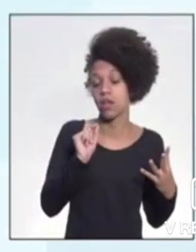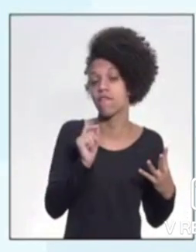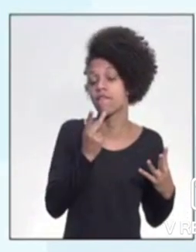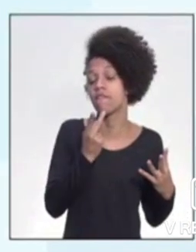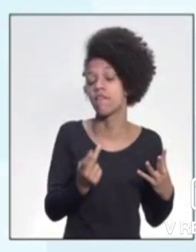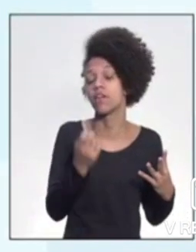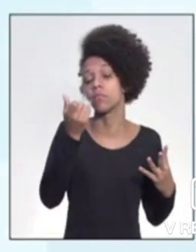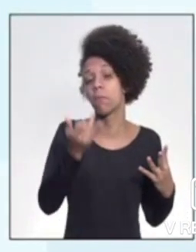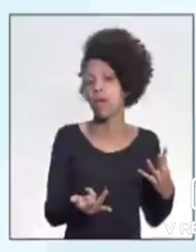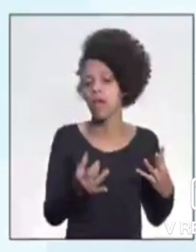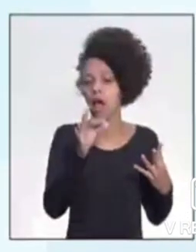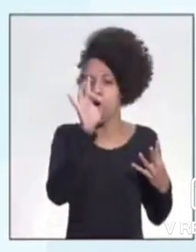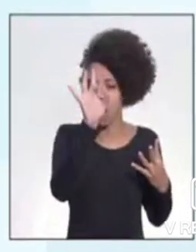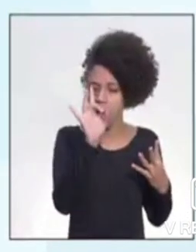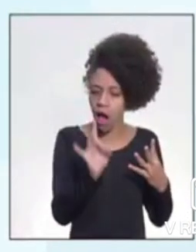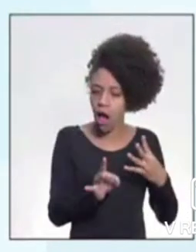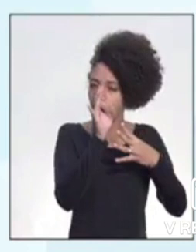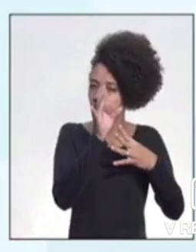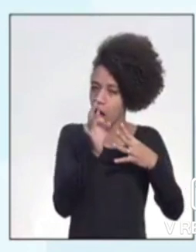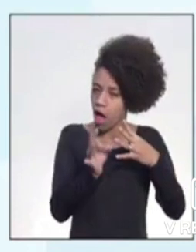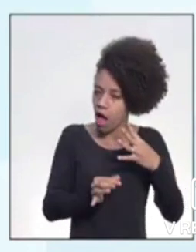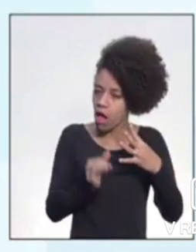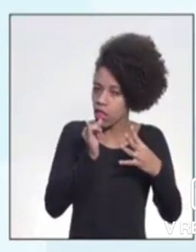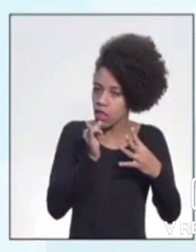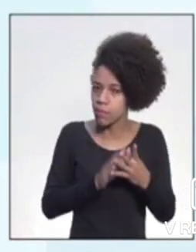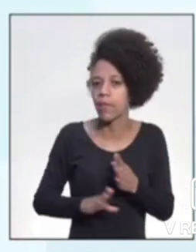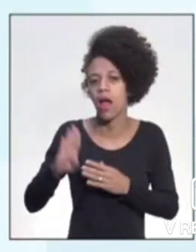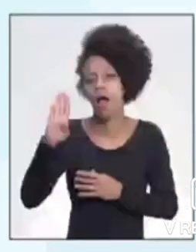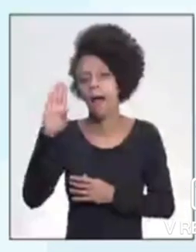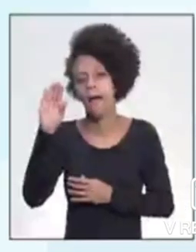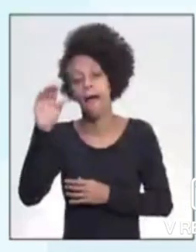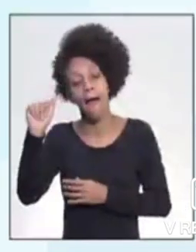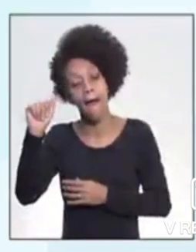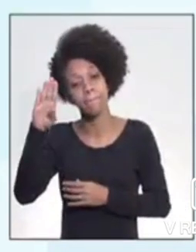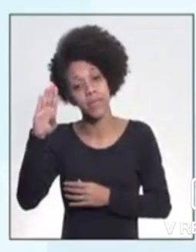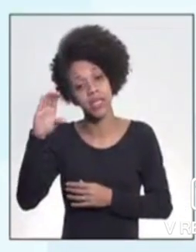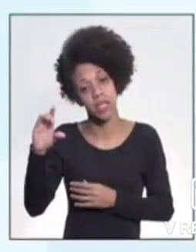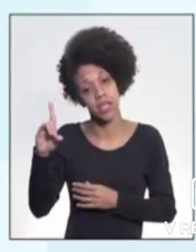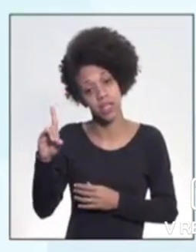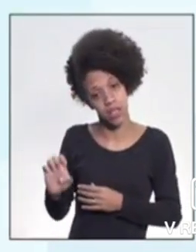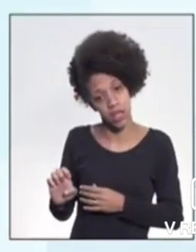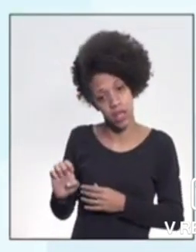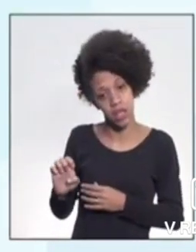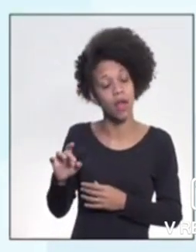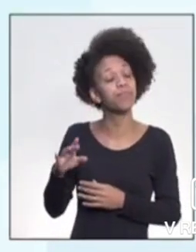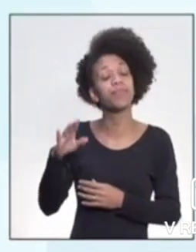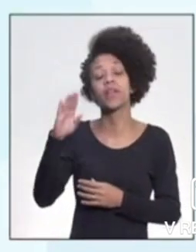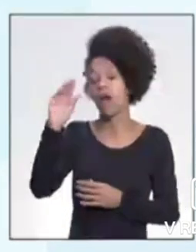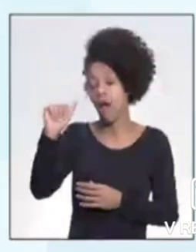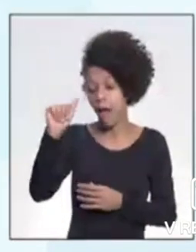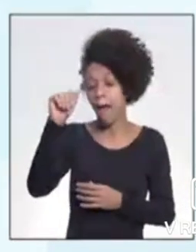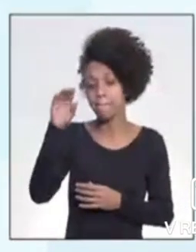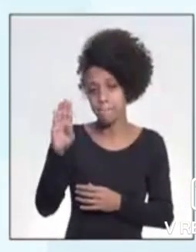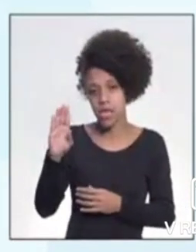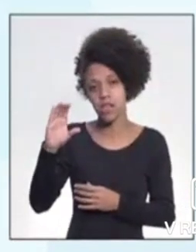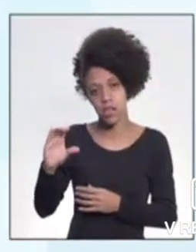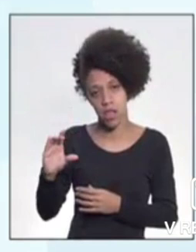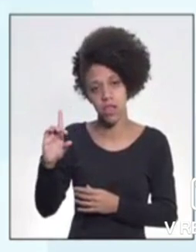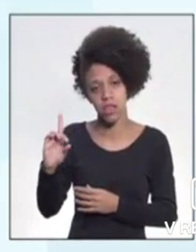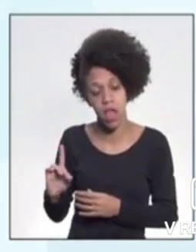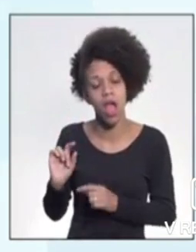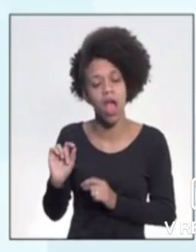um pouquinho de cada modelo. E o item A, B, C e D são quem determinou cada um desses modelos.